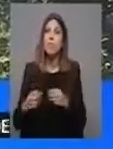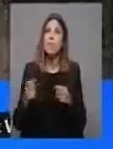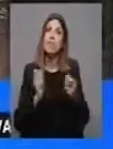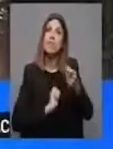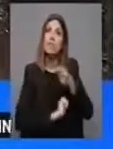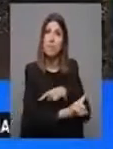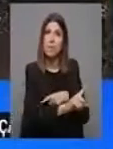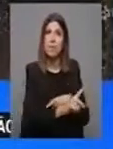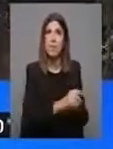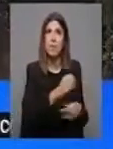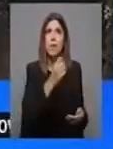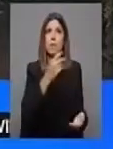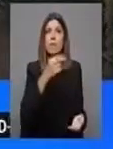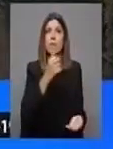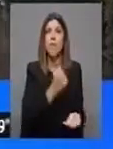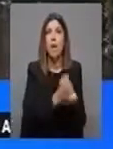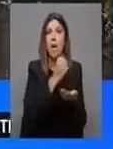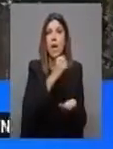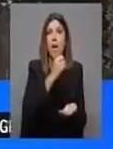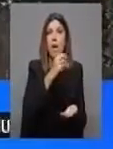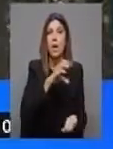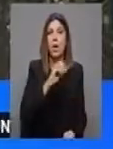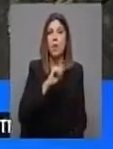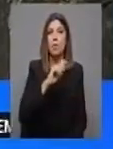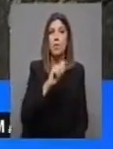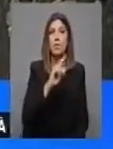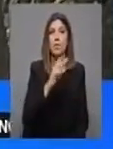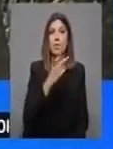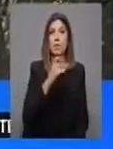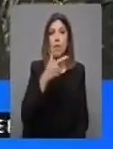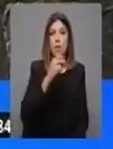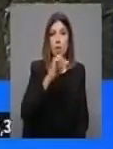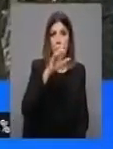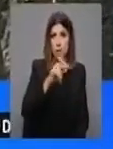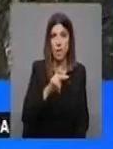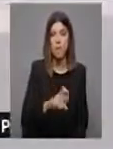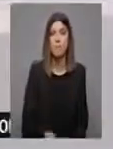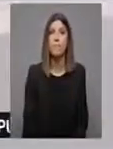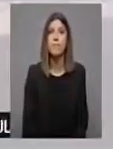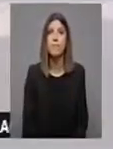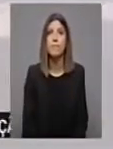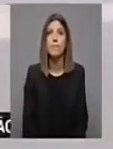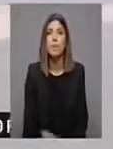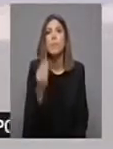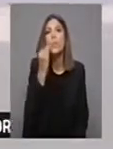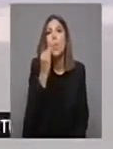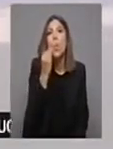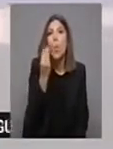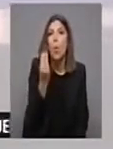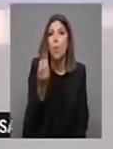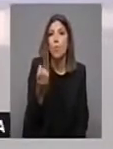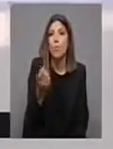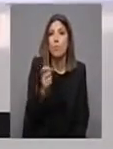momento, toda a documentação será apontada e o proprietário será notificado. Como é que se faz prova dessa propriedade? É